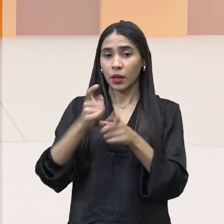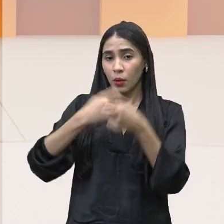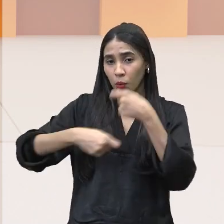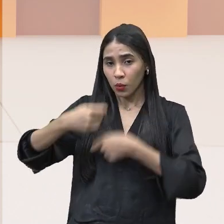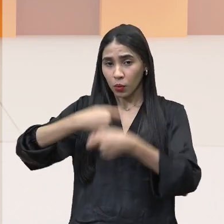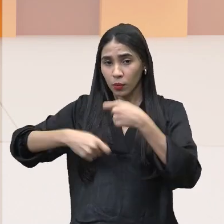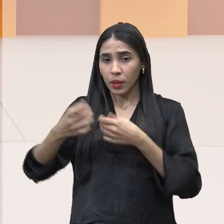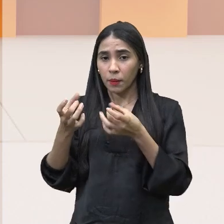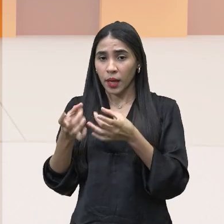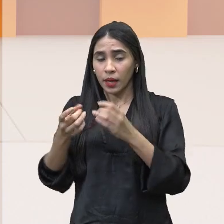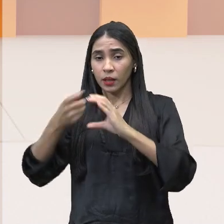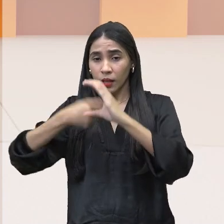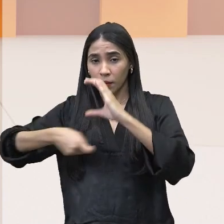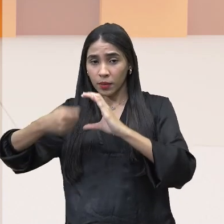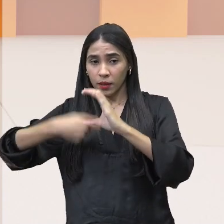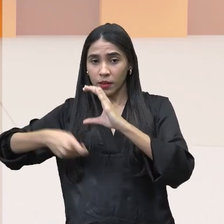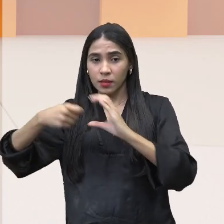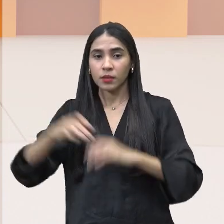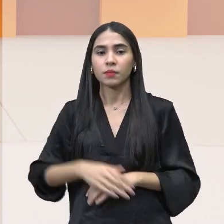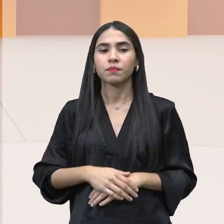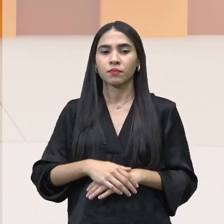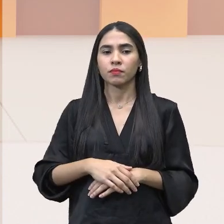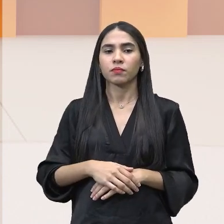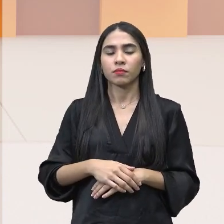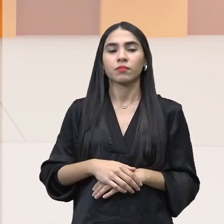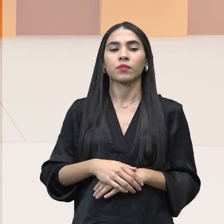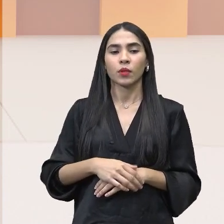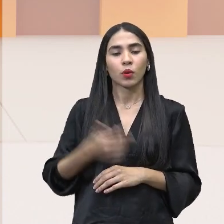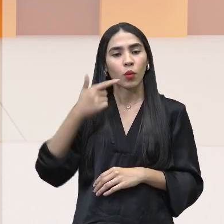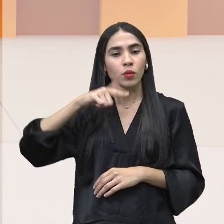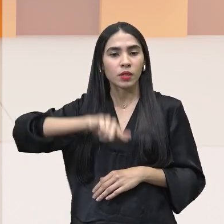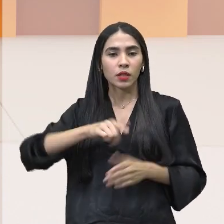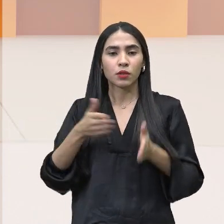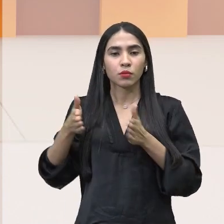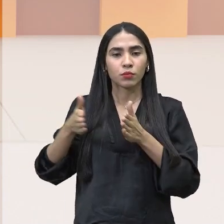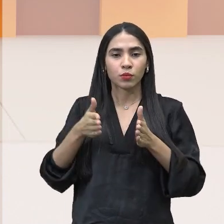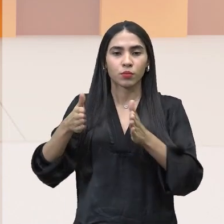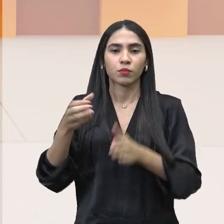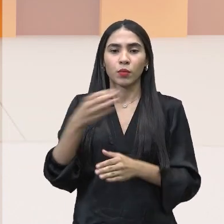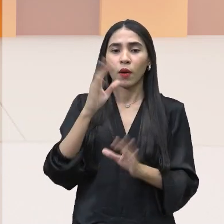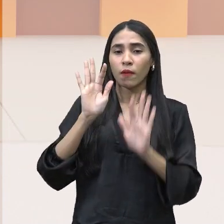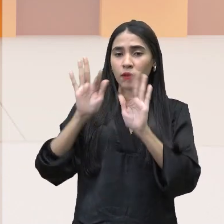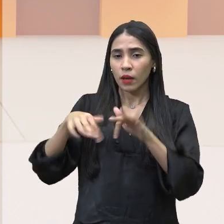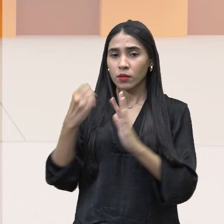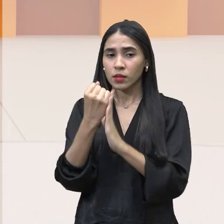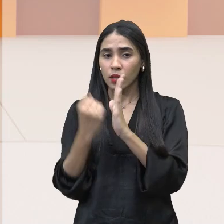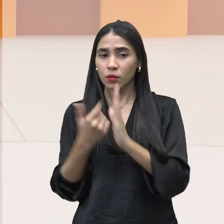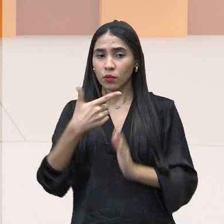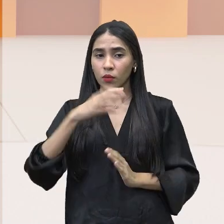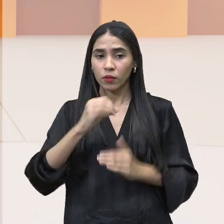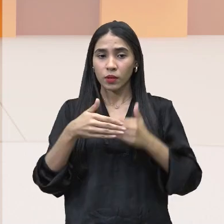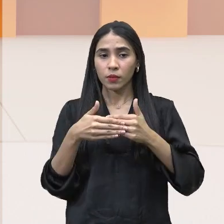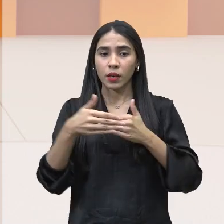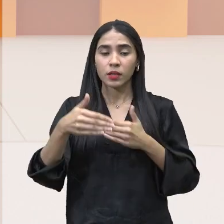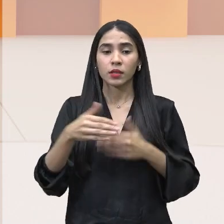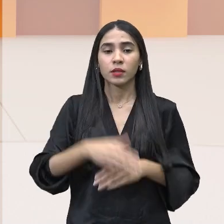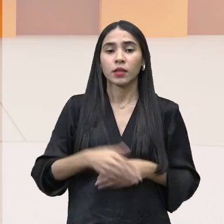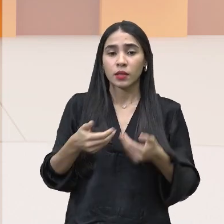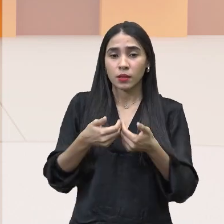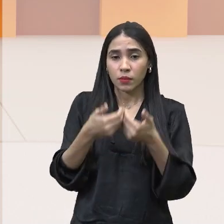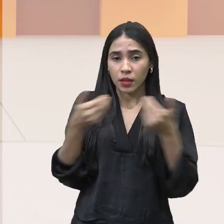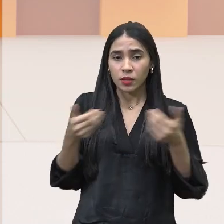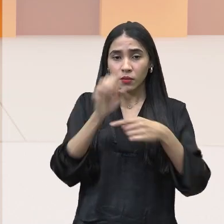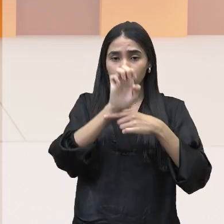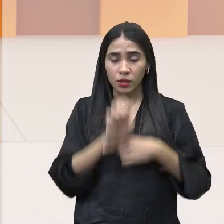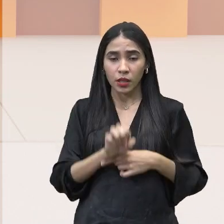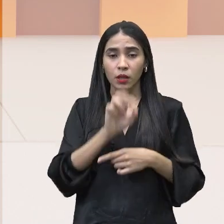mercado, que é a economia capitalista, tomaram novos rumos no final do século XX, a partir da dissolução